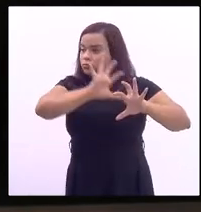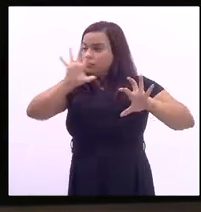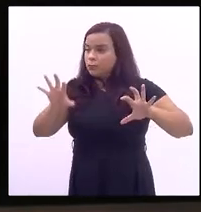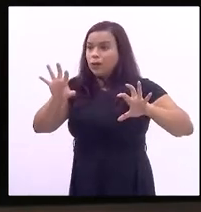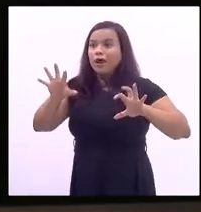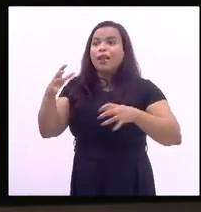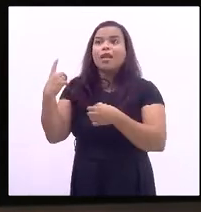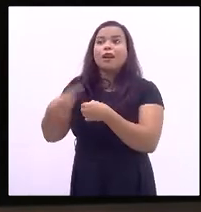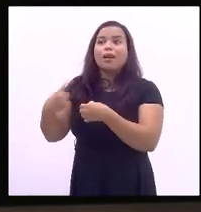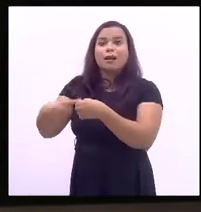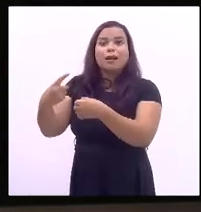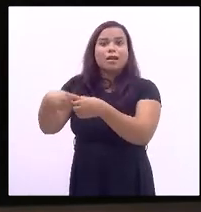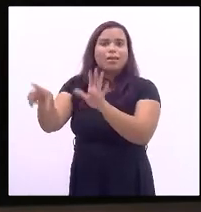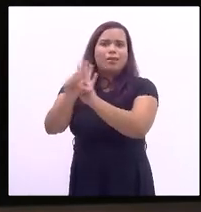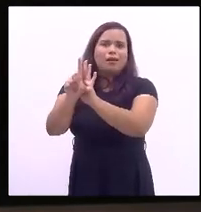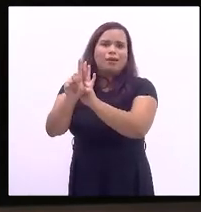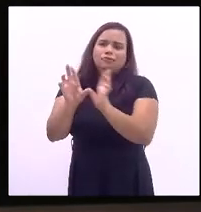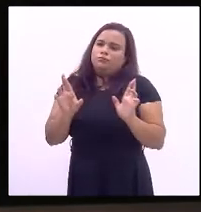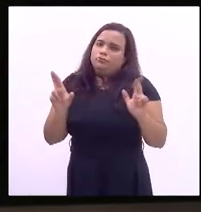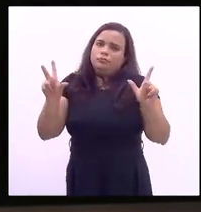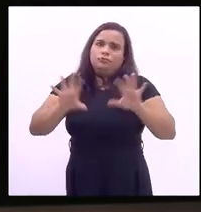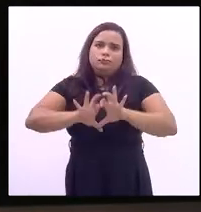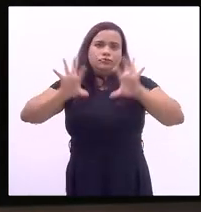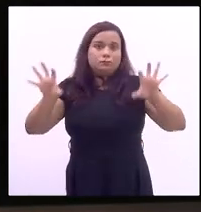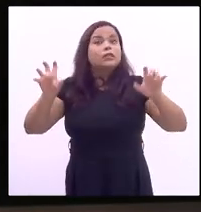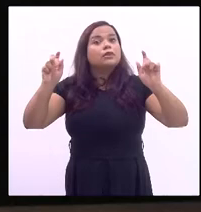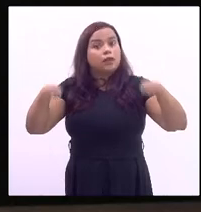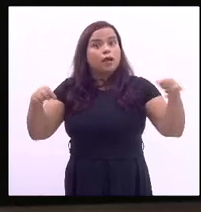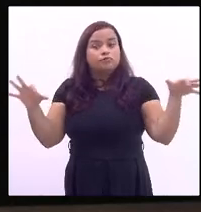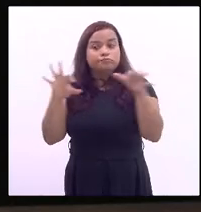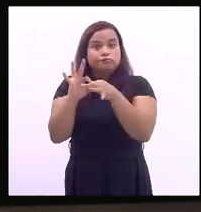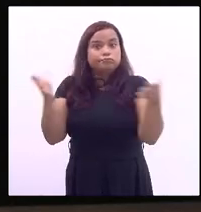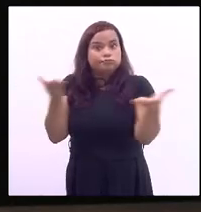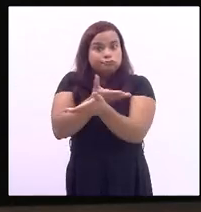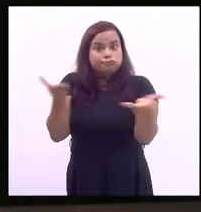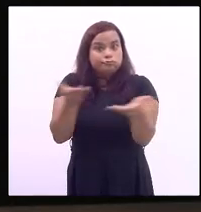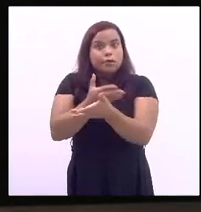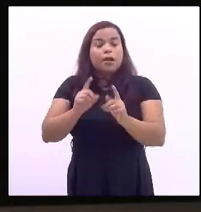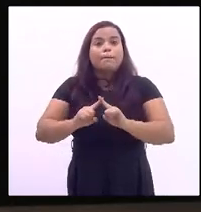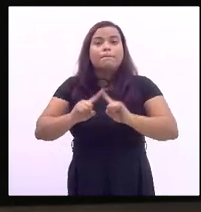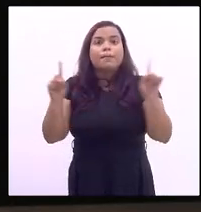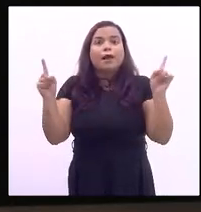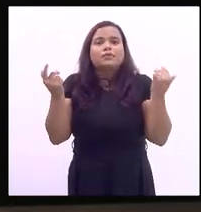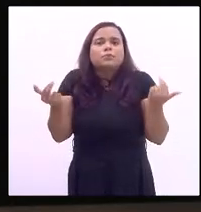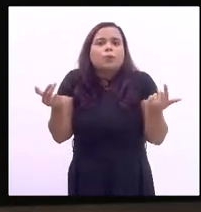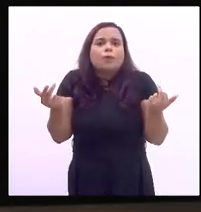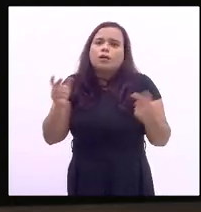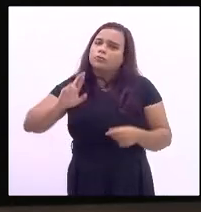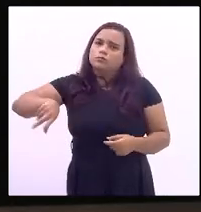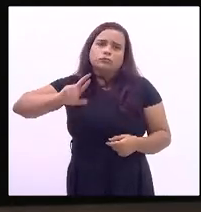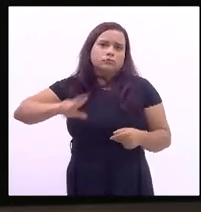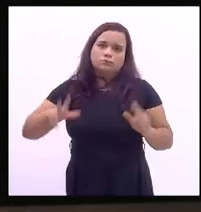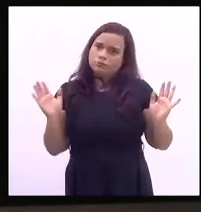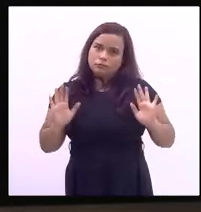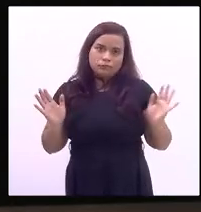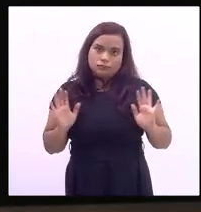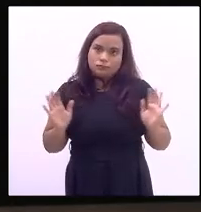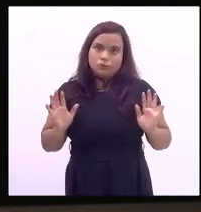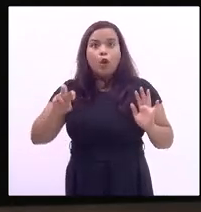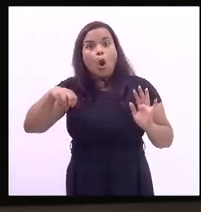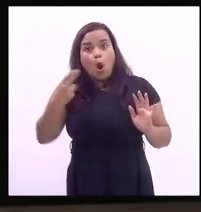legislação Municipal era is poderão ser complementares mas não poderão ser de forma alguma uma